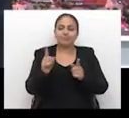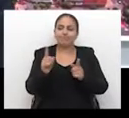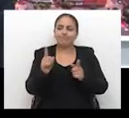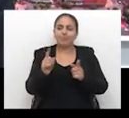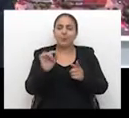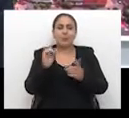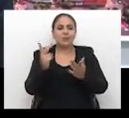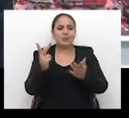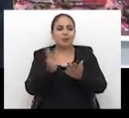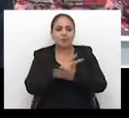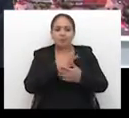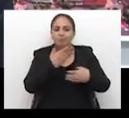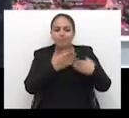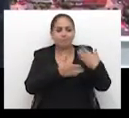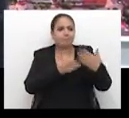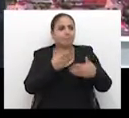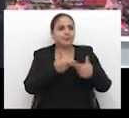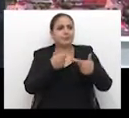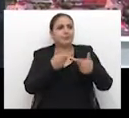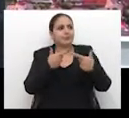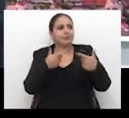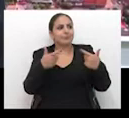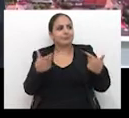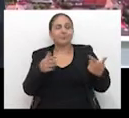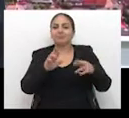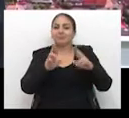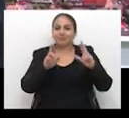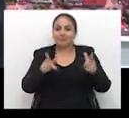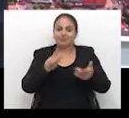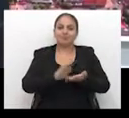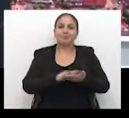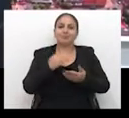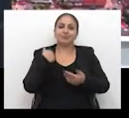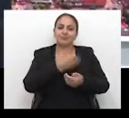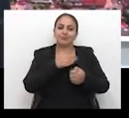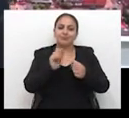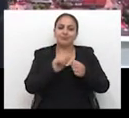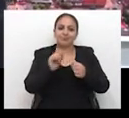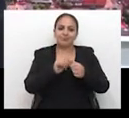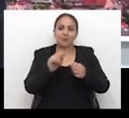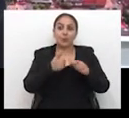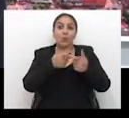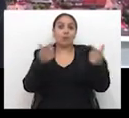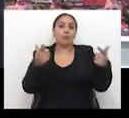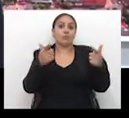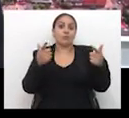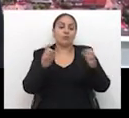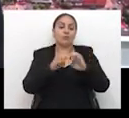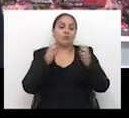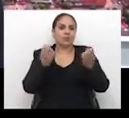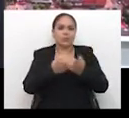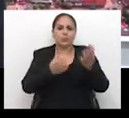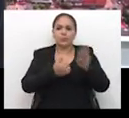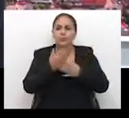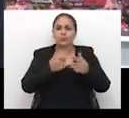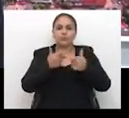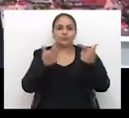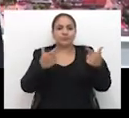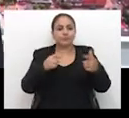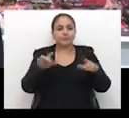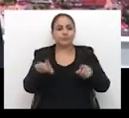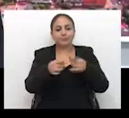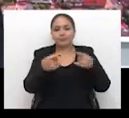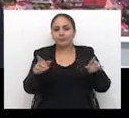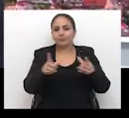mas as coisas seguir outro rumo tomar a proporção completamente diferente e fizemos um grande festival agora a produção muito grande